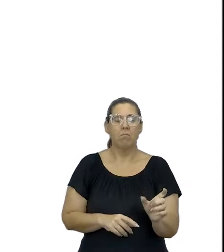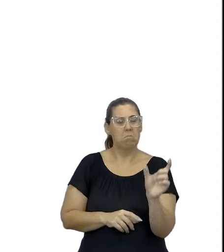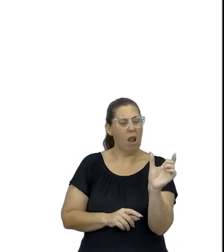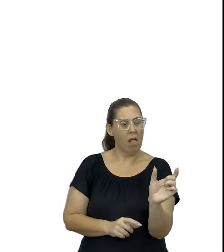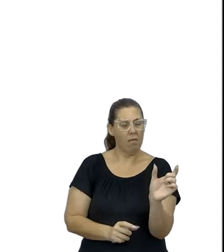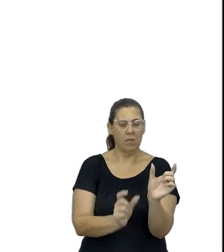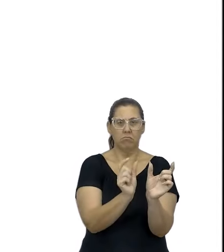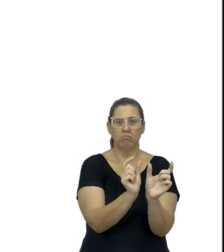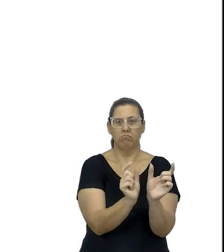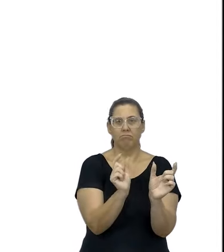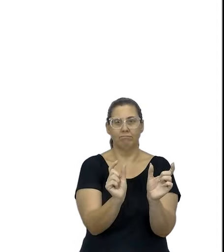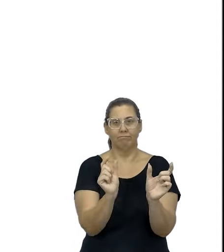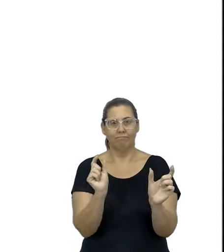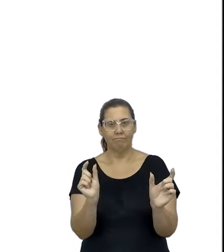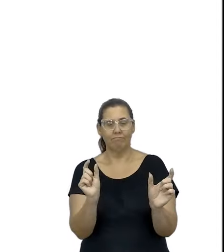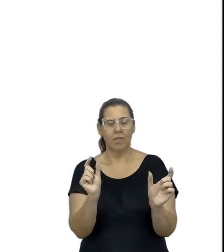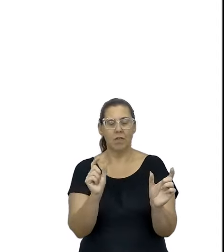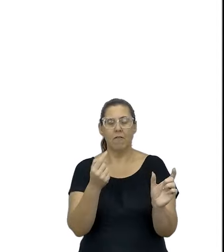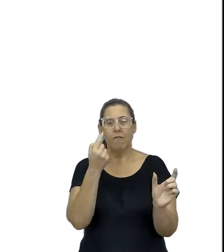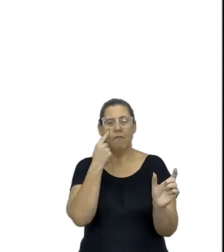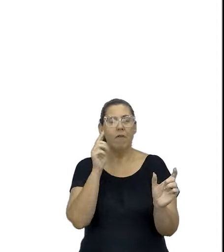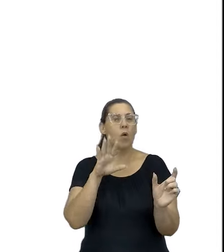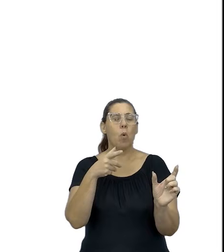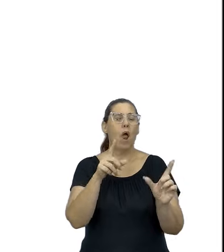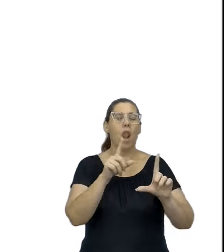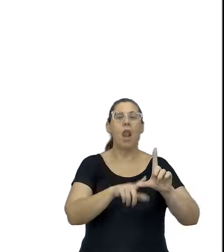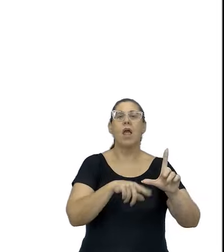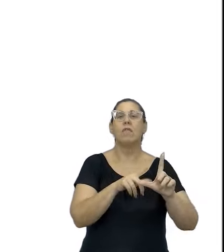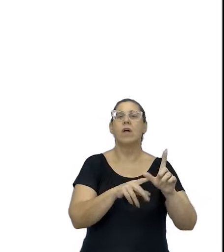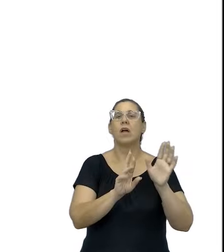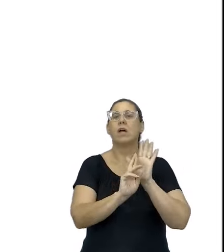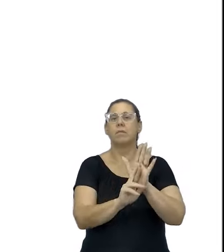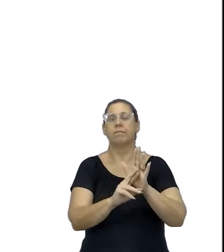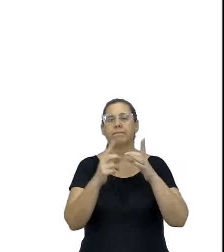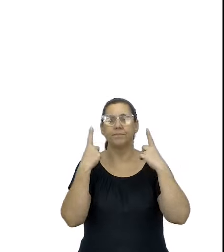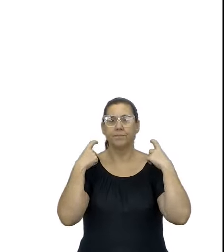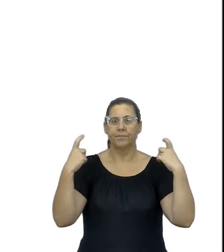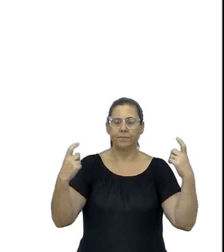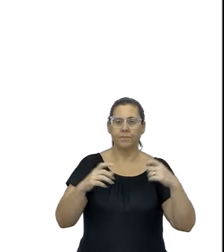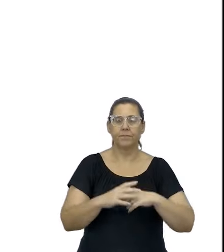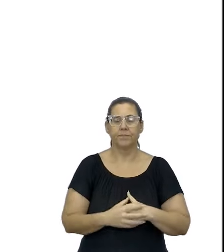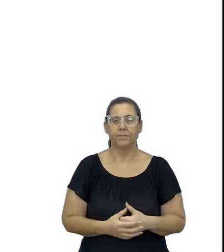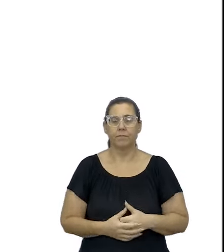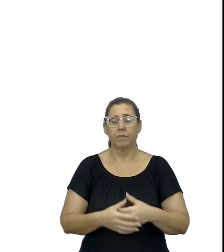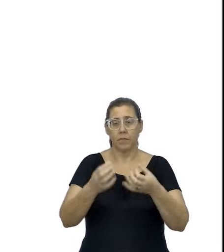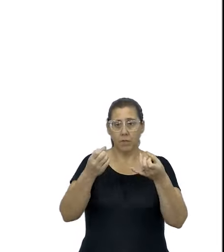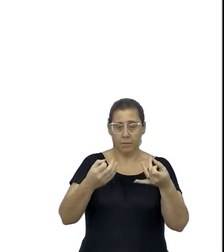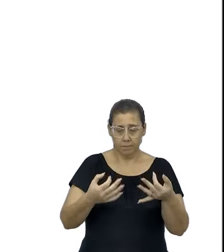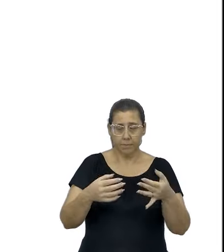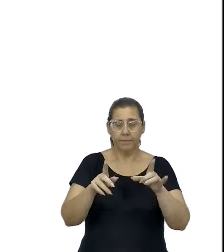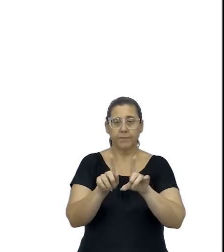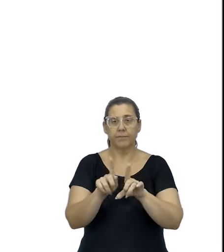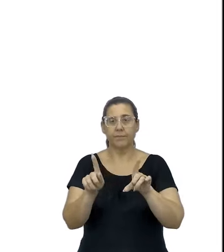sílabas, e buscar as letras que representam os sons. E reitero aqui que a nossa